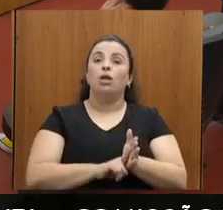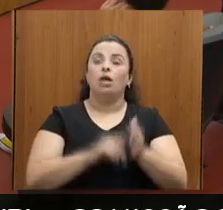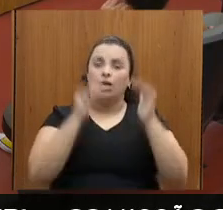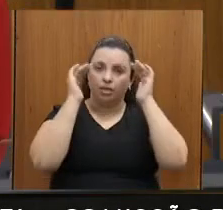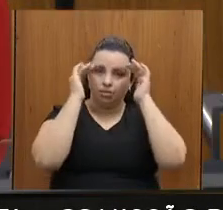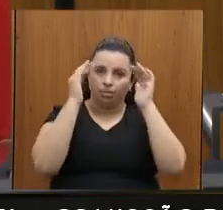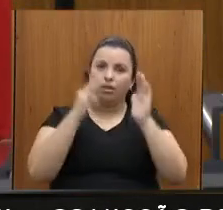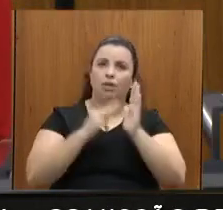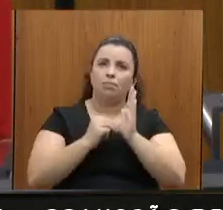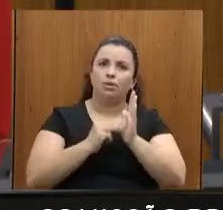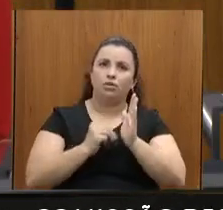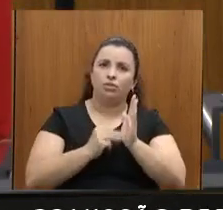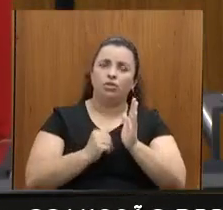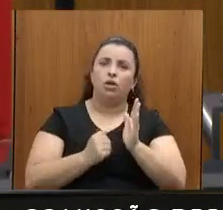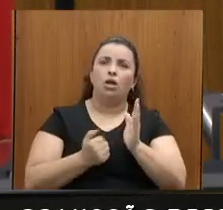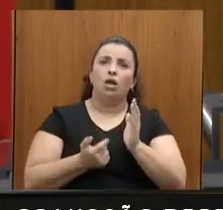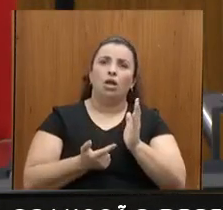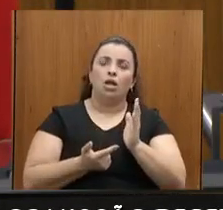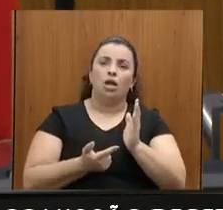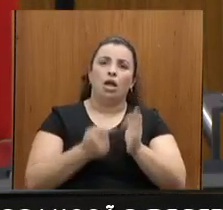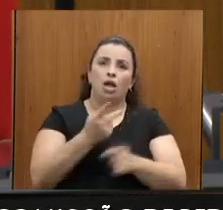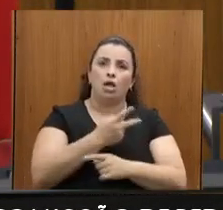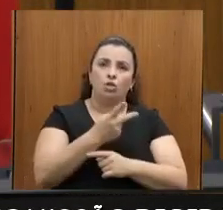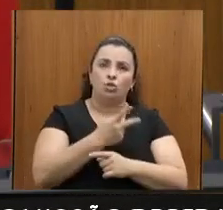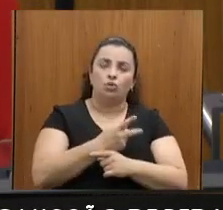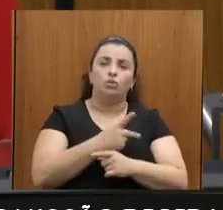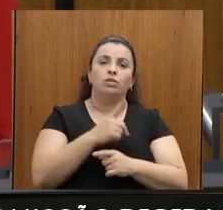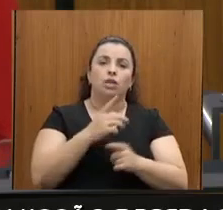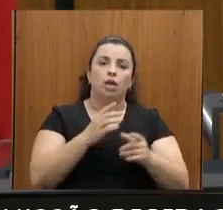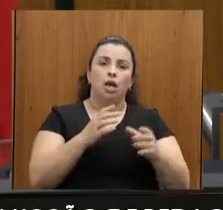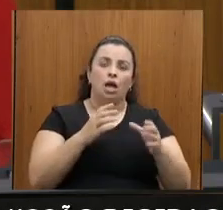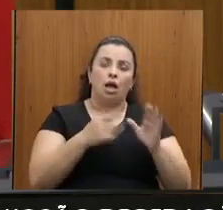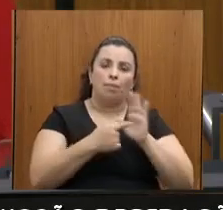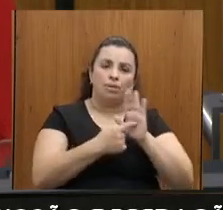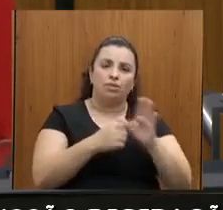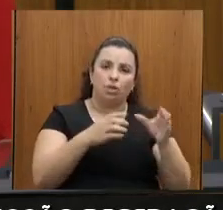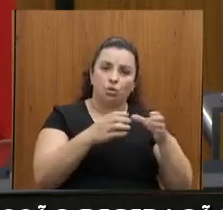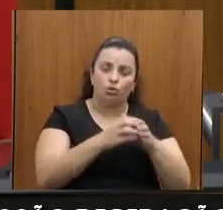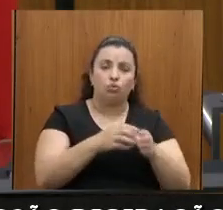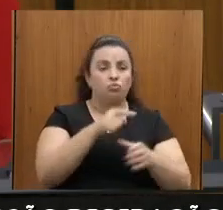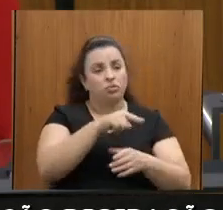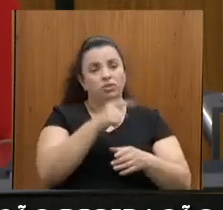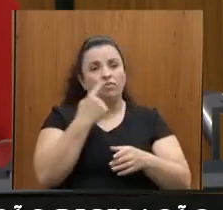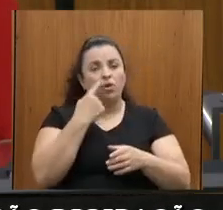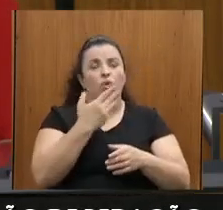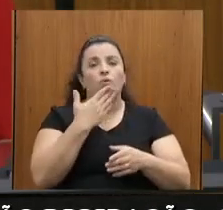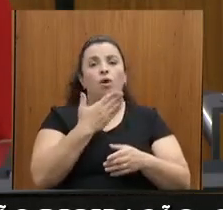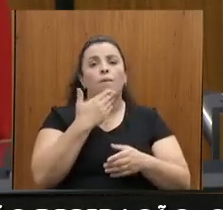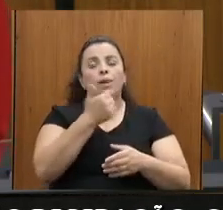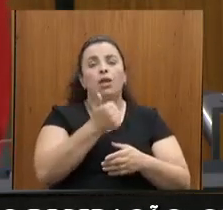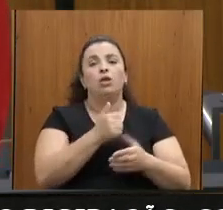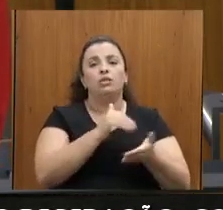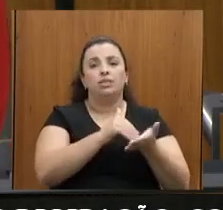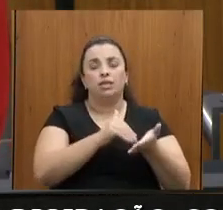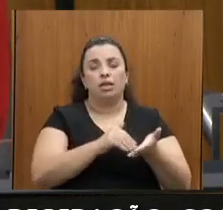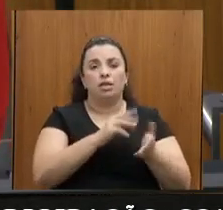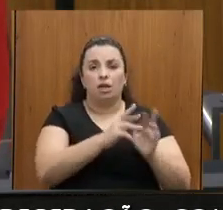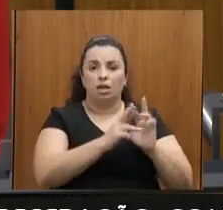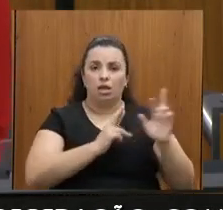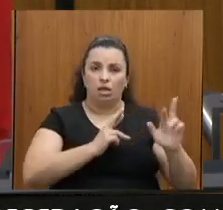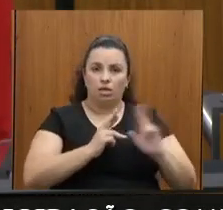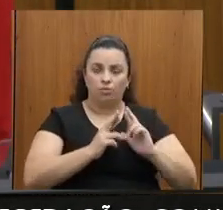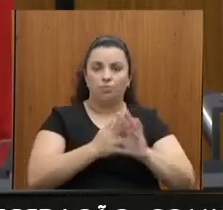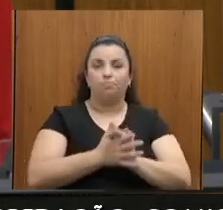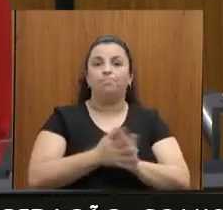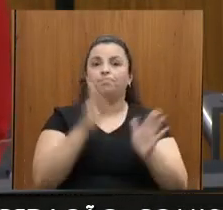as duas secretarias apresentaram conjuntamente. Vocês vejam qual é a melhor secretaria para responder. Primeiro